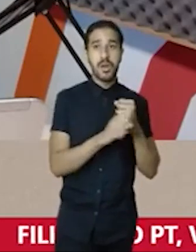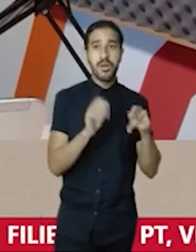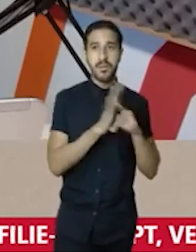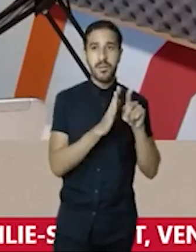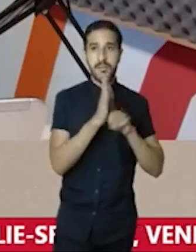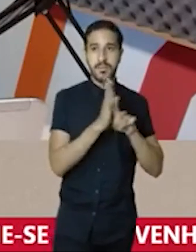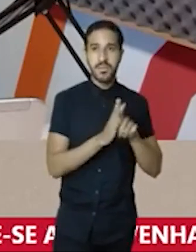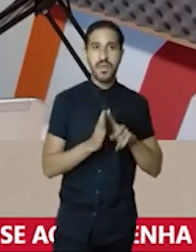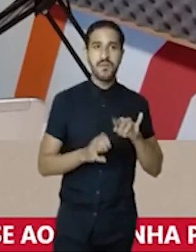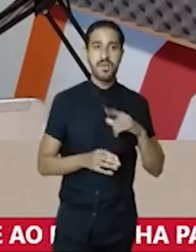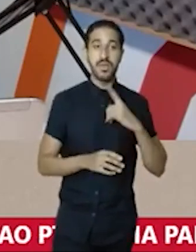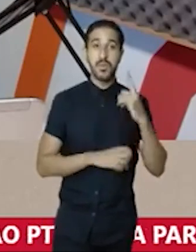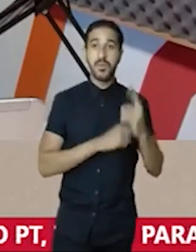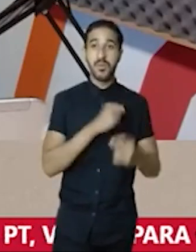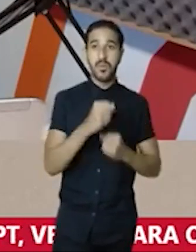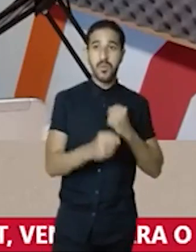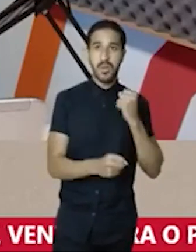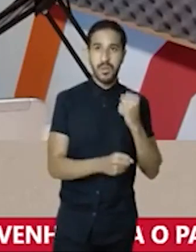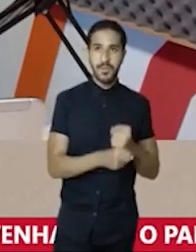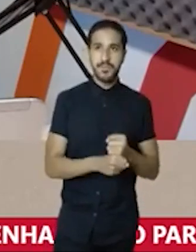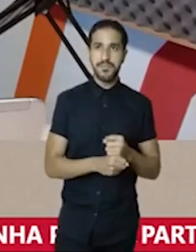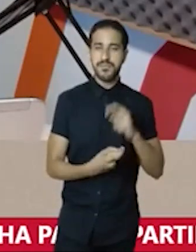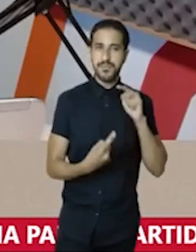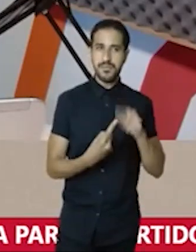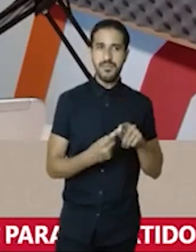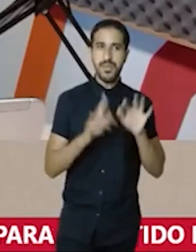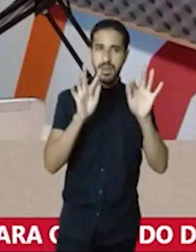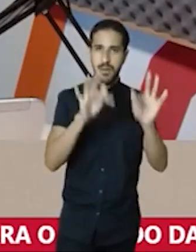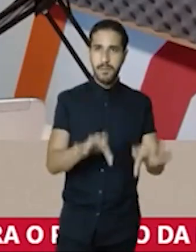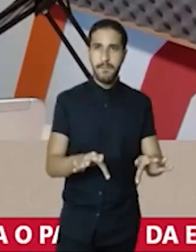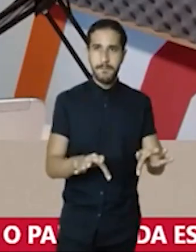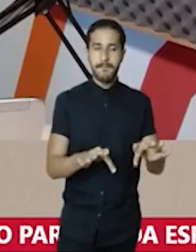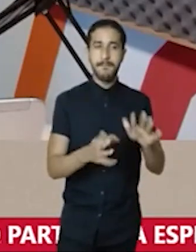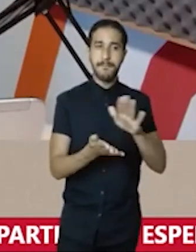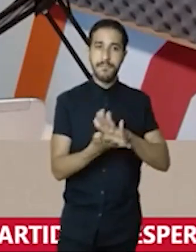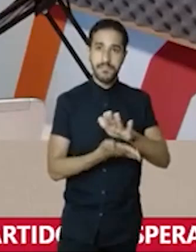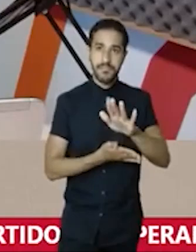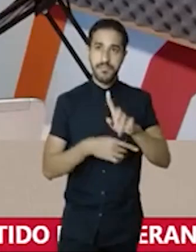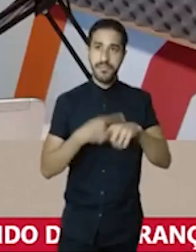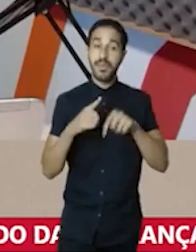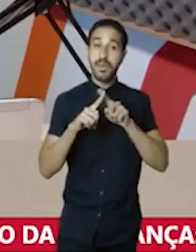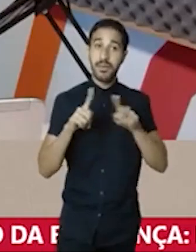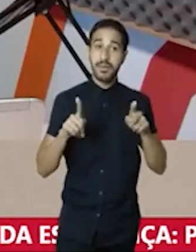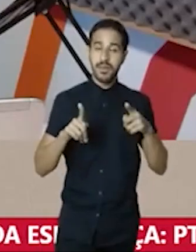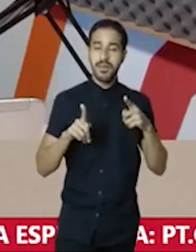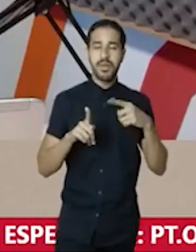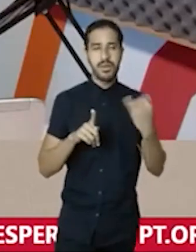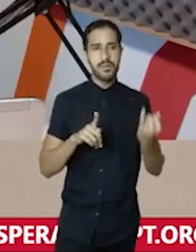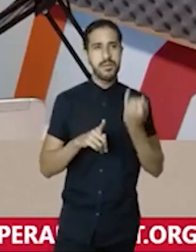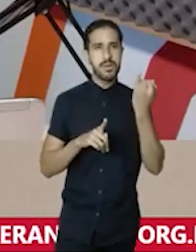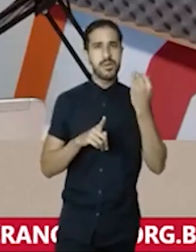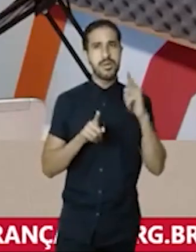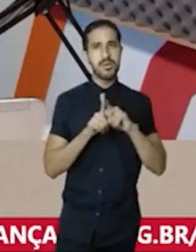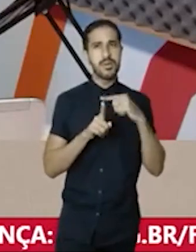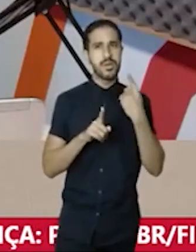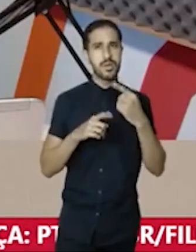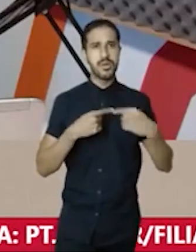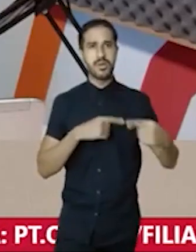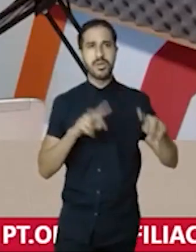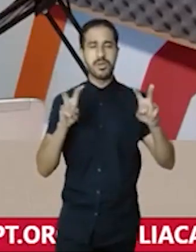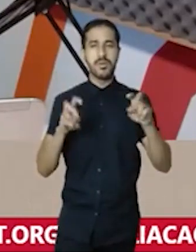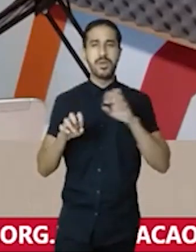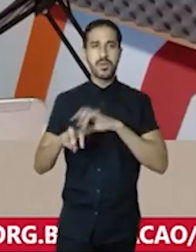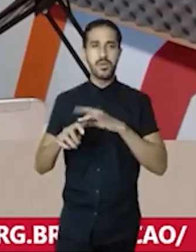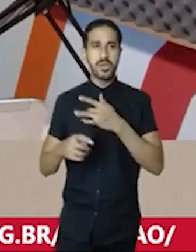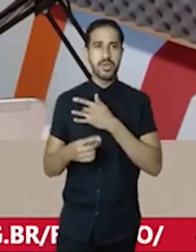a pesquisa vai ter um ano de extensão para sua conclusão e lançamento, mas o que eu acho importante também para a gente falar um pouco disso, da educação,